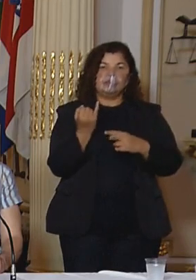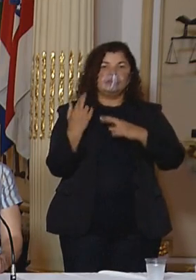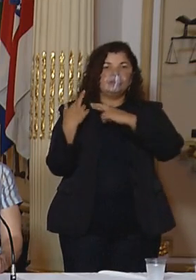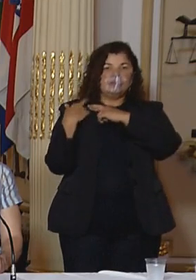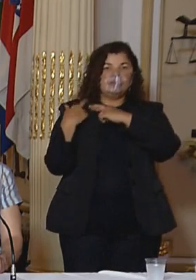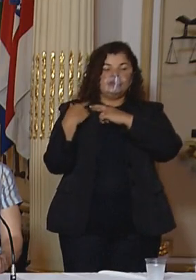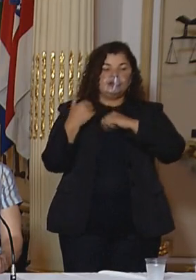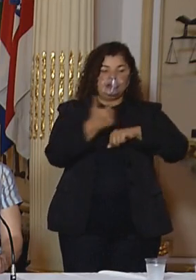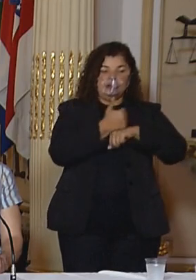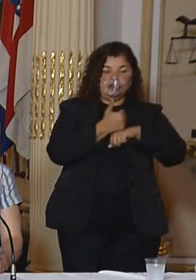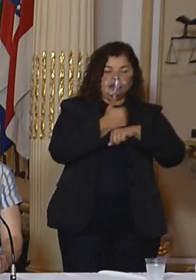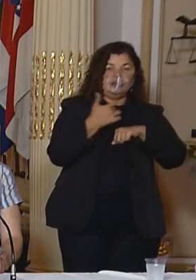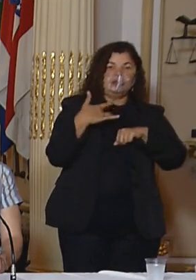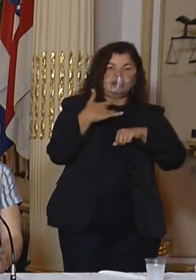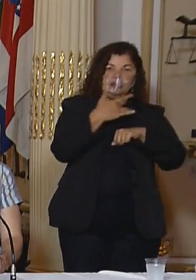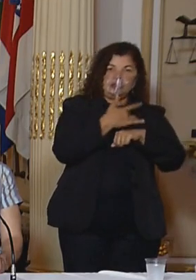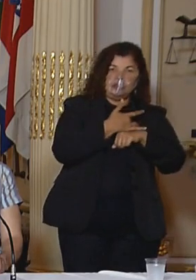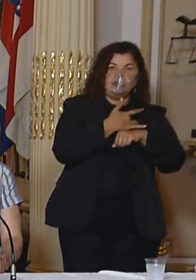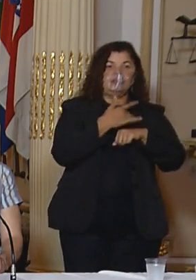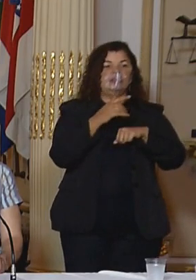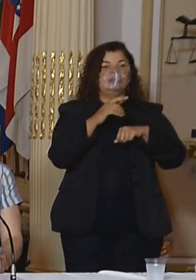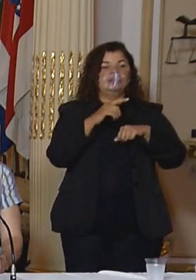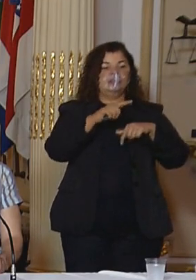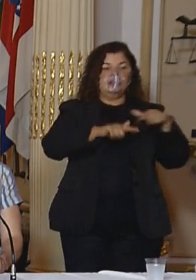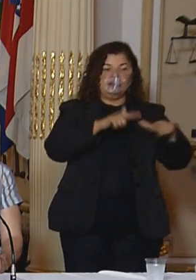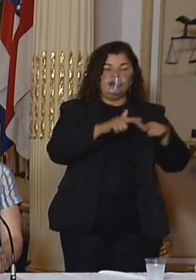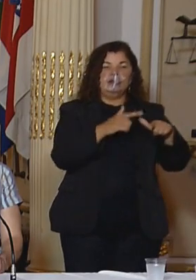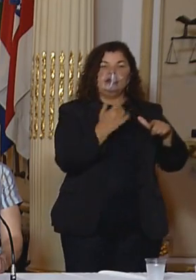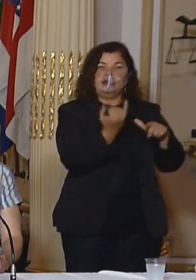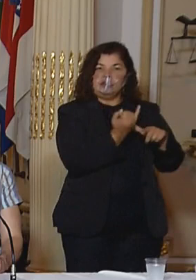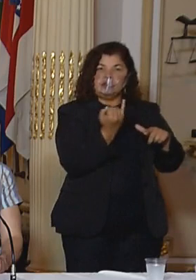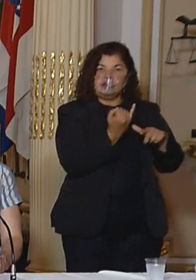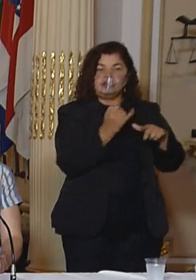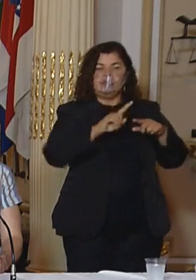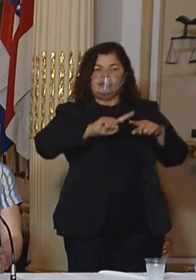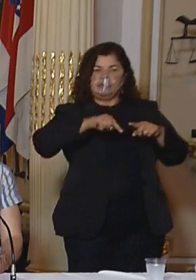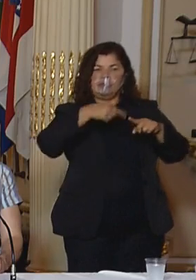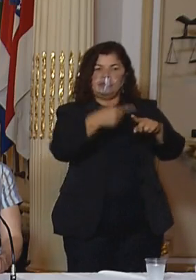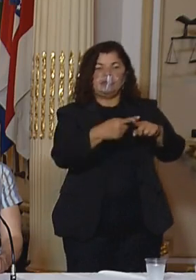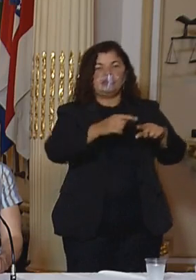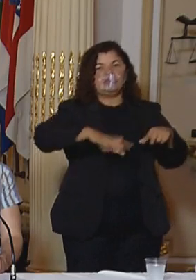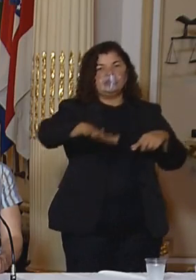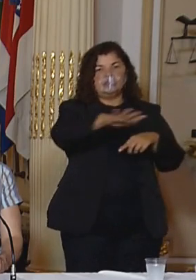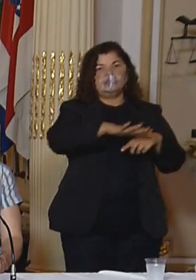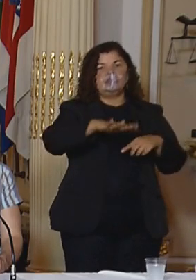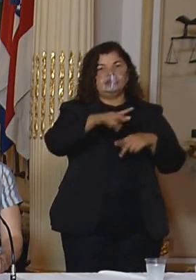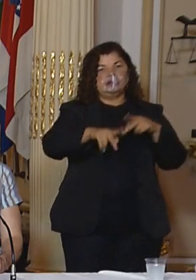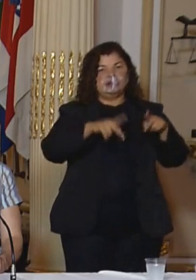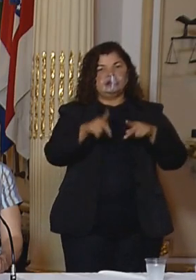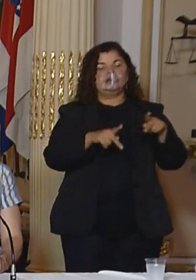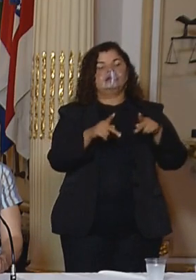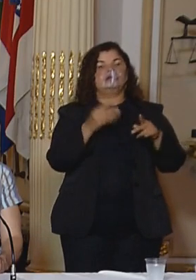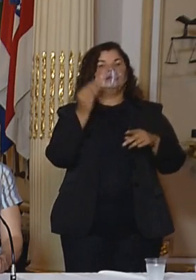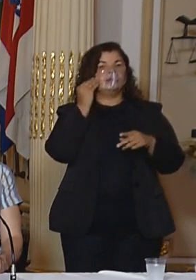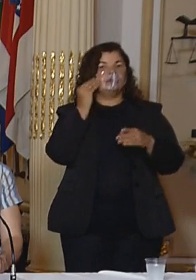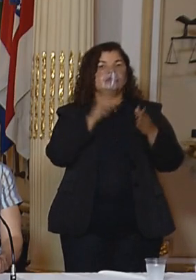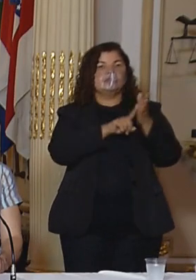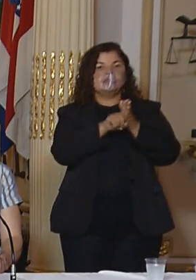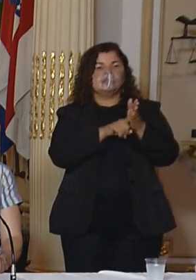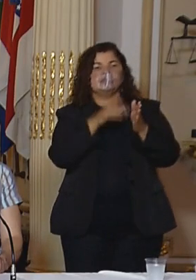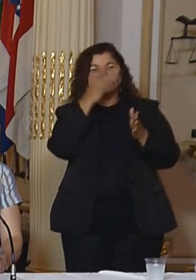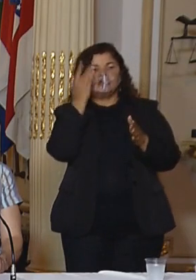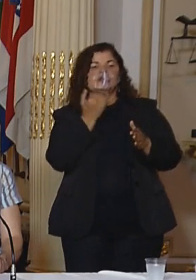dos profissionais de saúde, dos trabalhadores essenciais, para que fosse fazer planejamento de testagem de